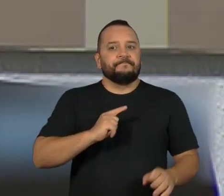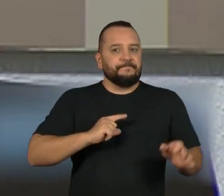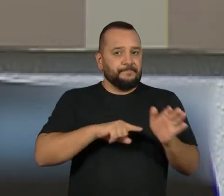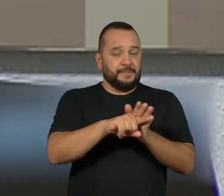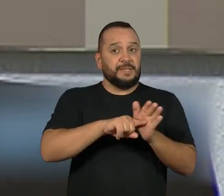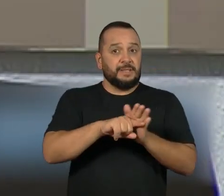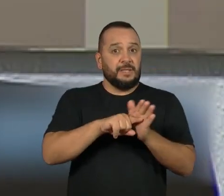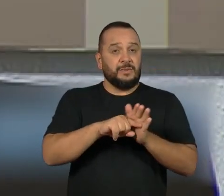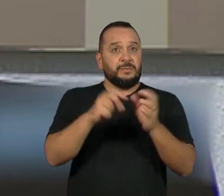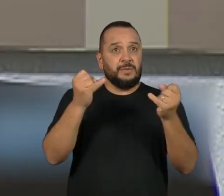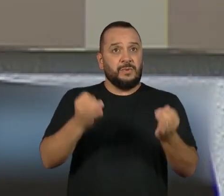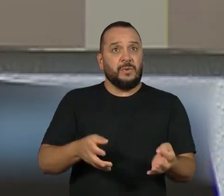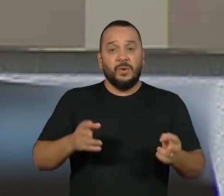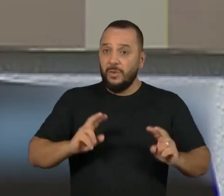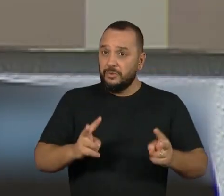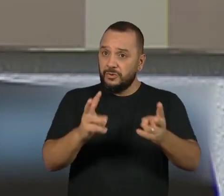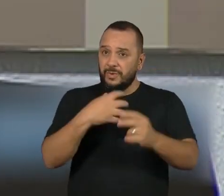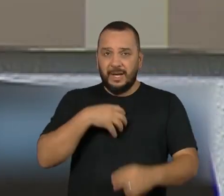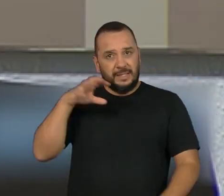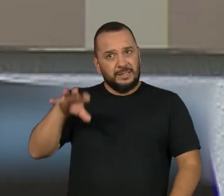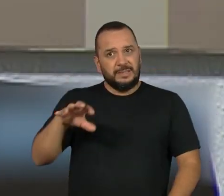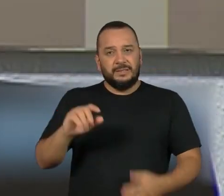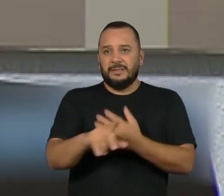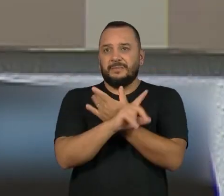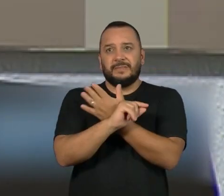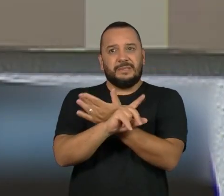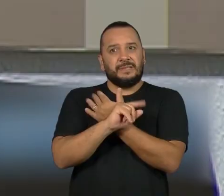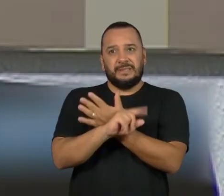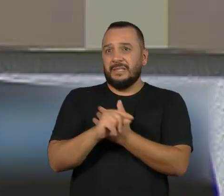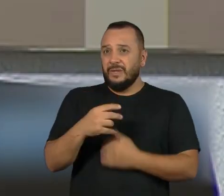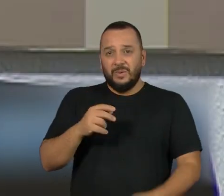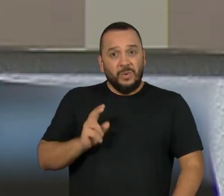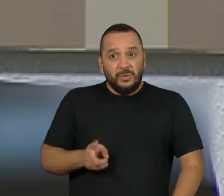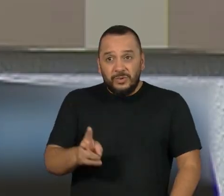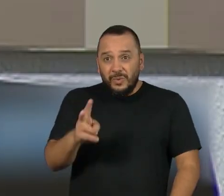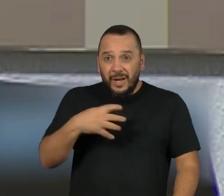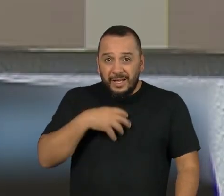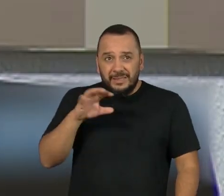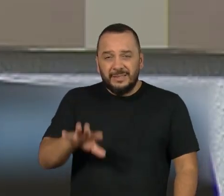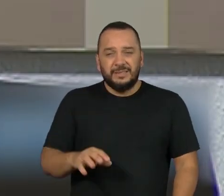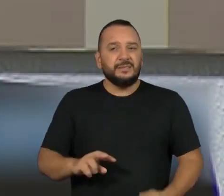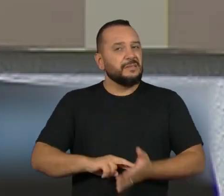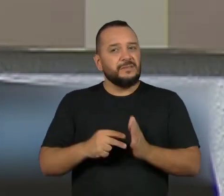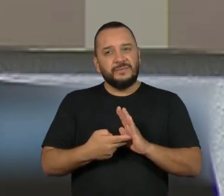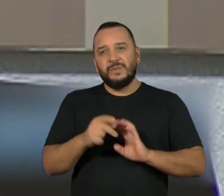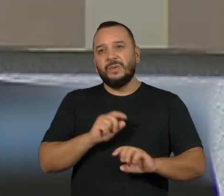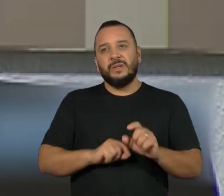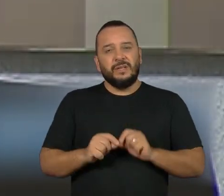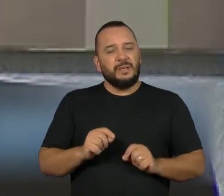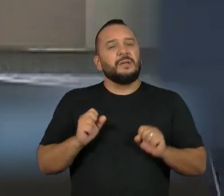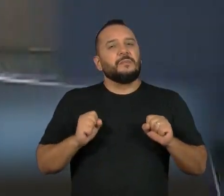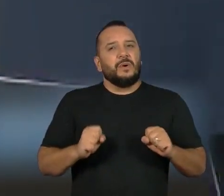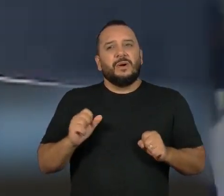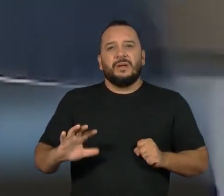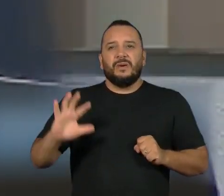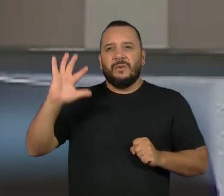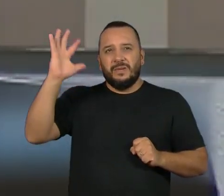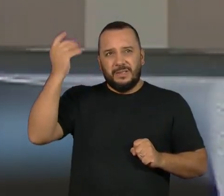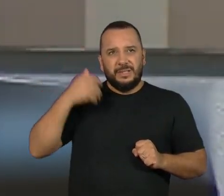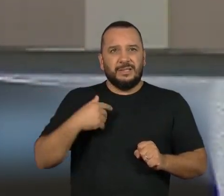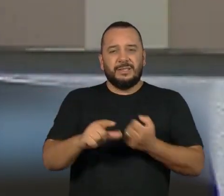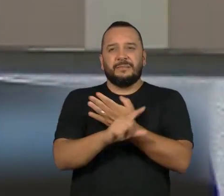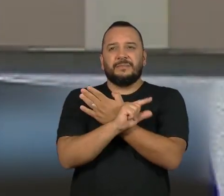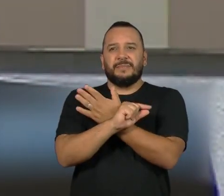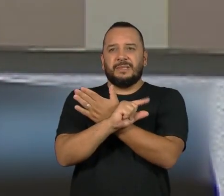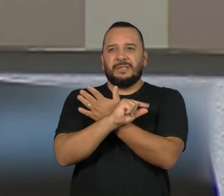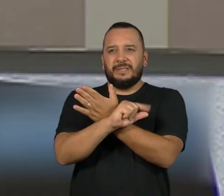se continuar o mesmo fenômeno em relação ao Pantanal, o diagnóstico é de que poderemos perder o